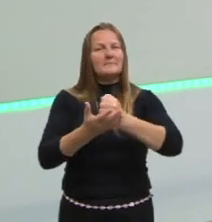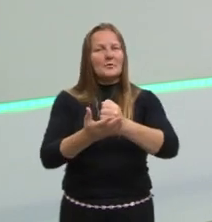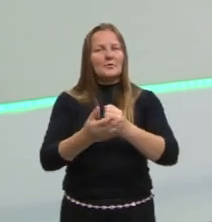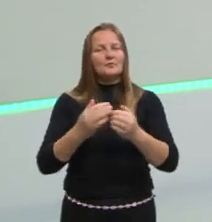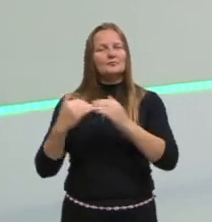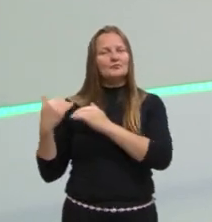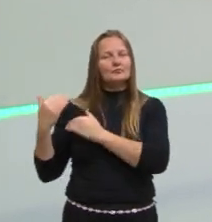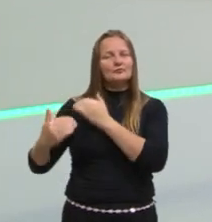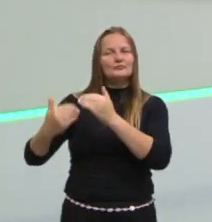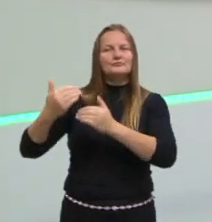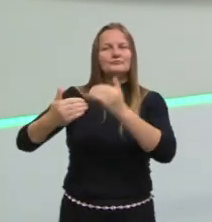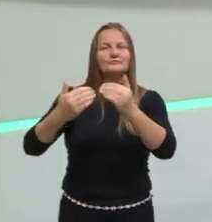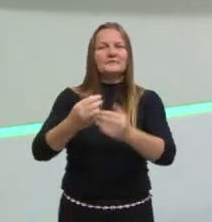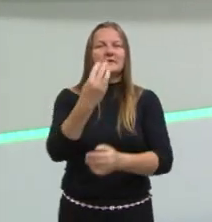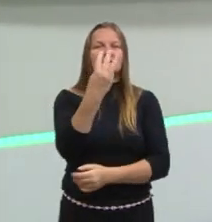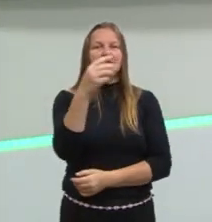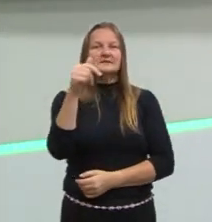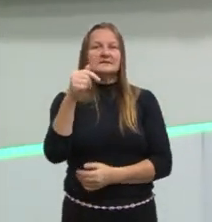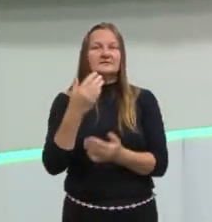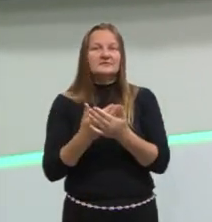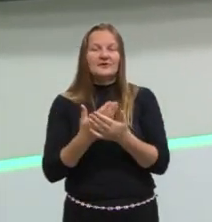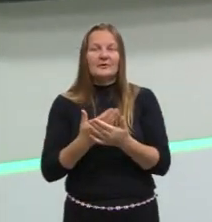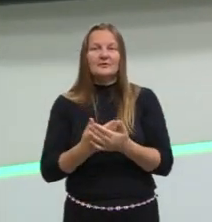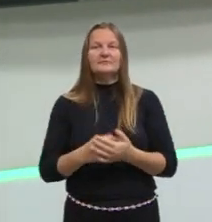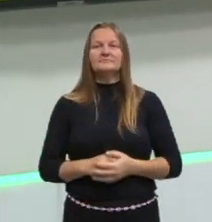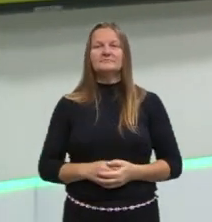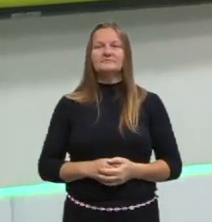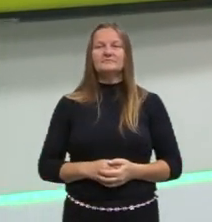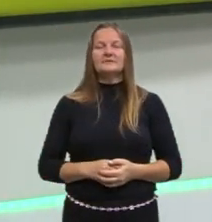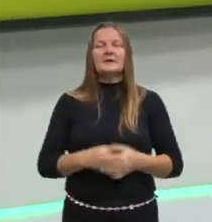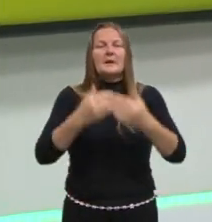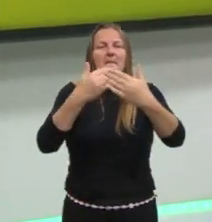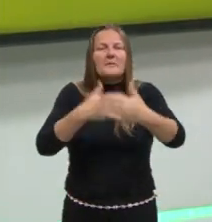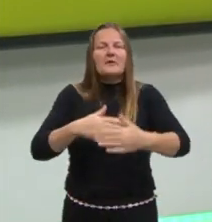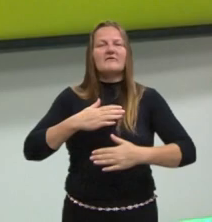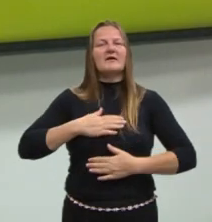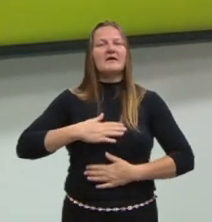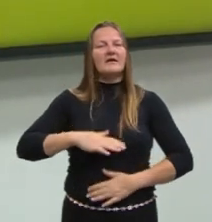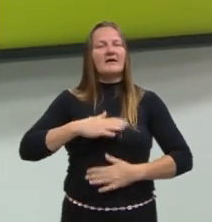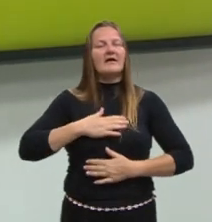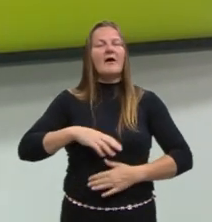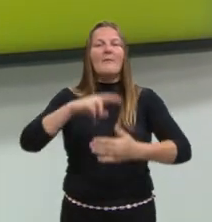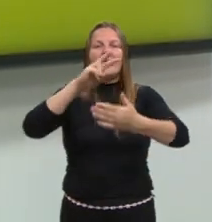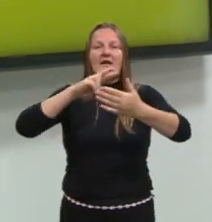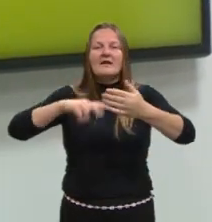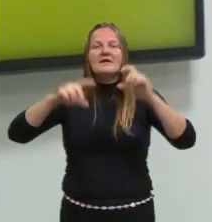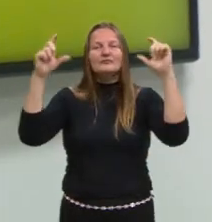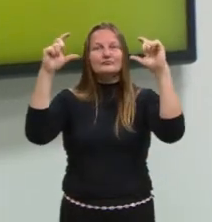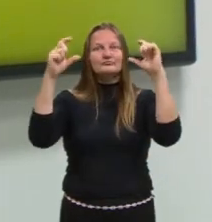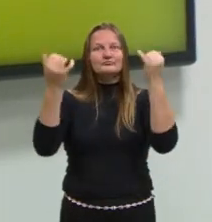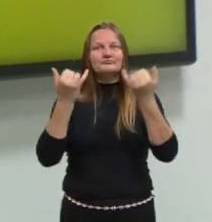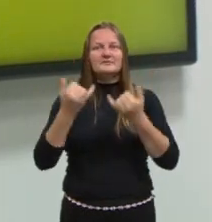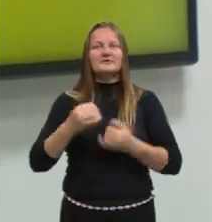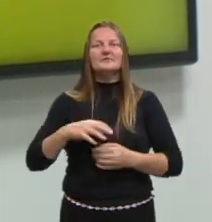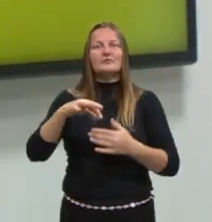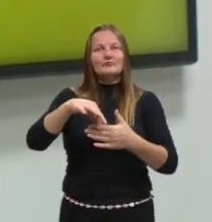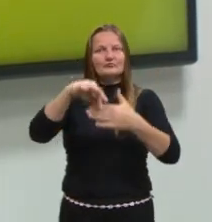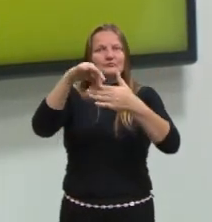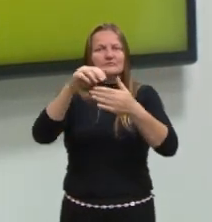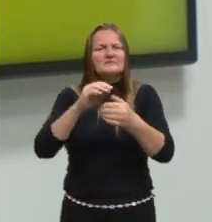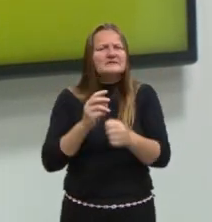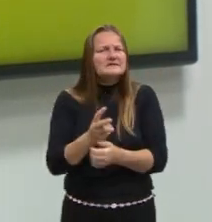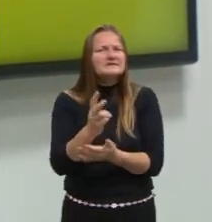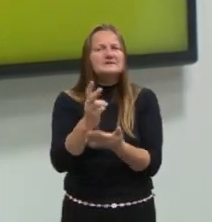todo esse processo aí das 37 aulas fazendo a prova com calma lendo os enunciados com calma destacando